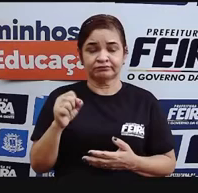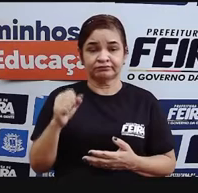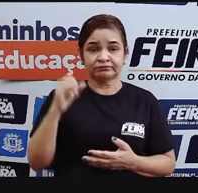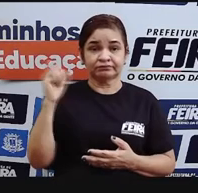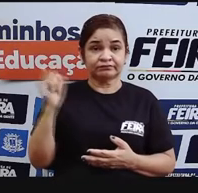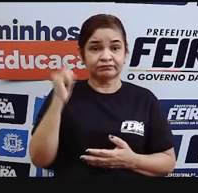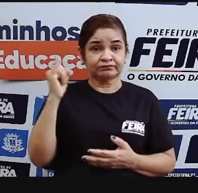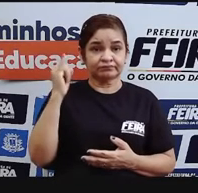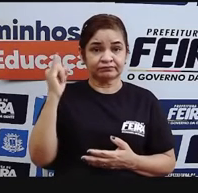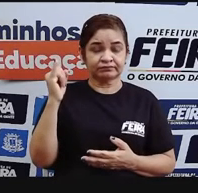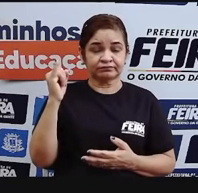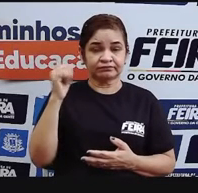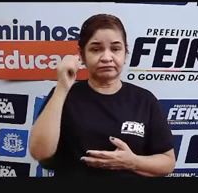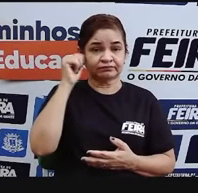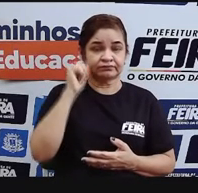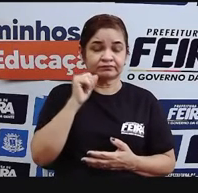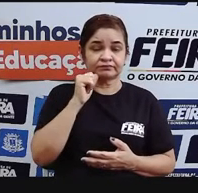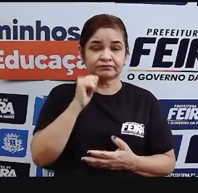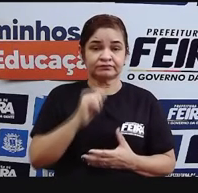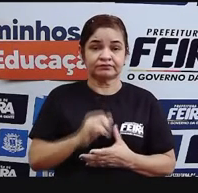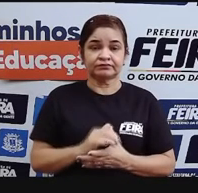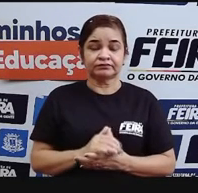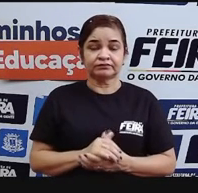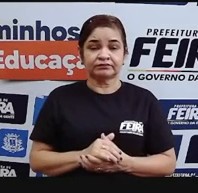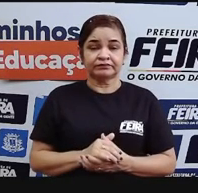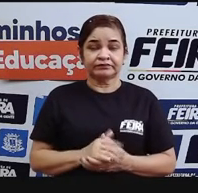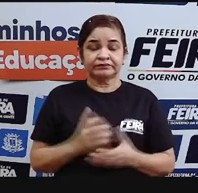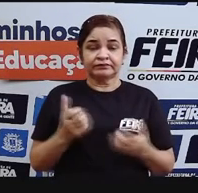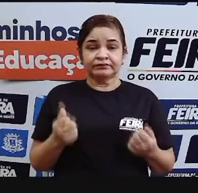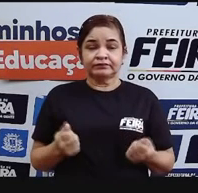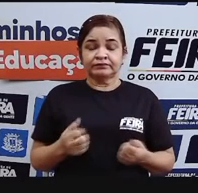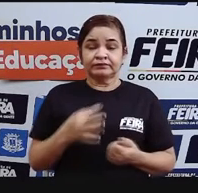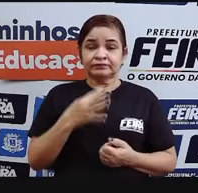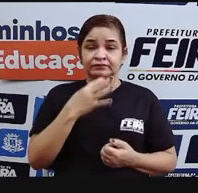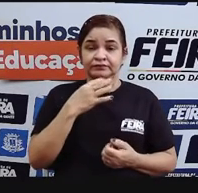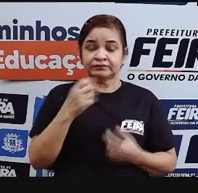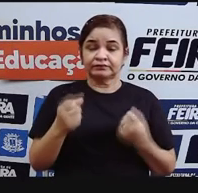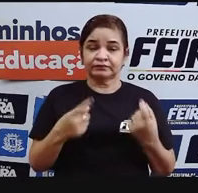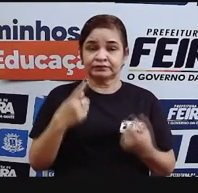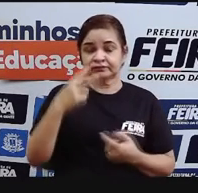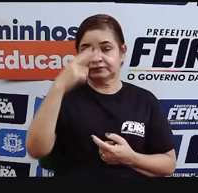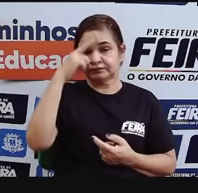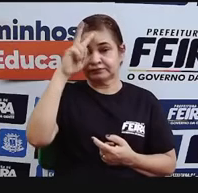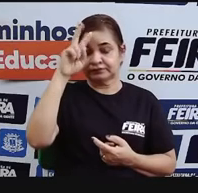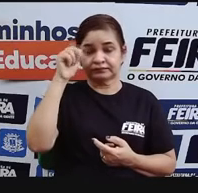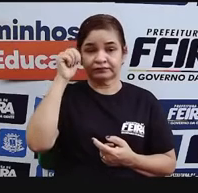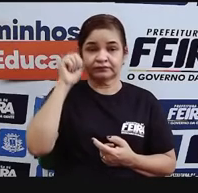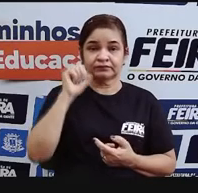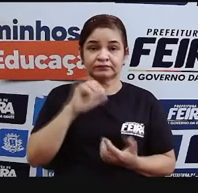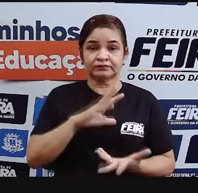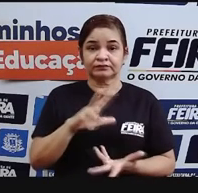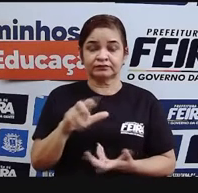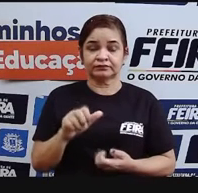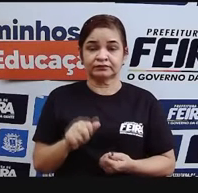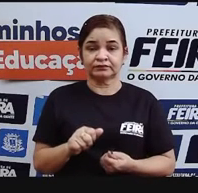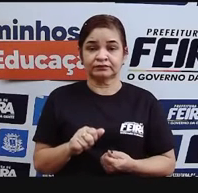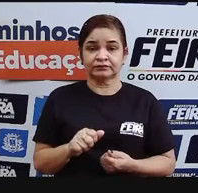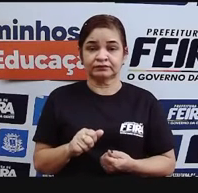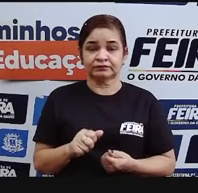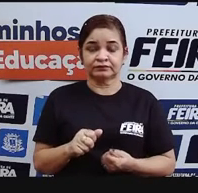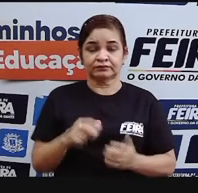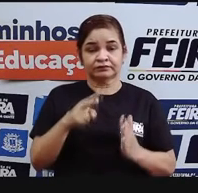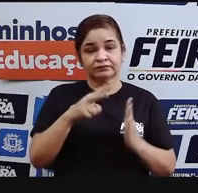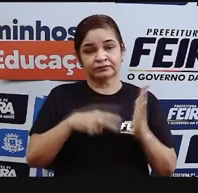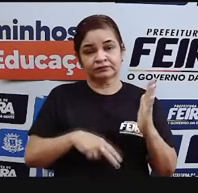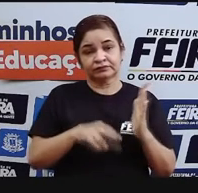Dia Internacional das Mulheres, vamos conhecer um pouquinho da história das mulheres no mundo. Vamos ler o texto?